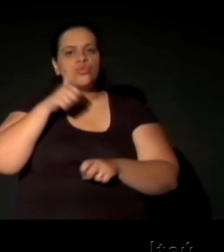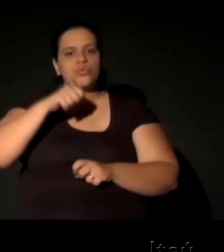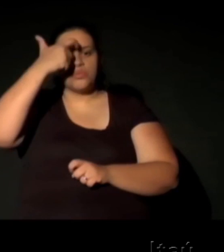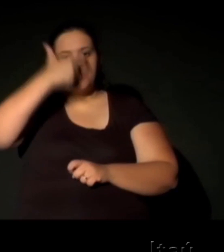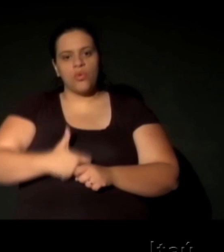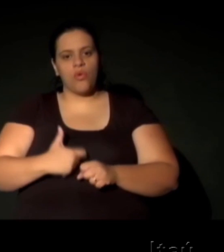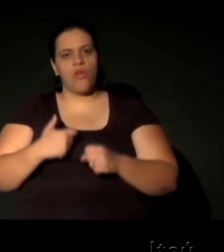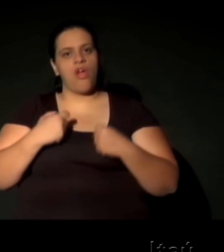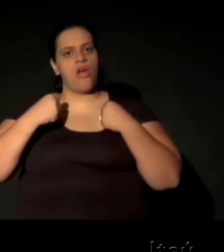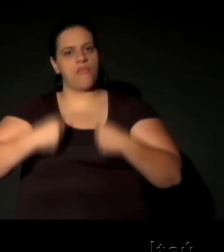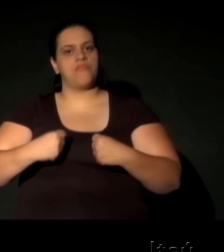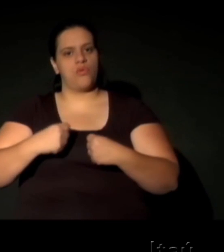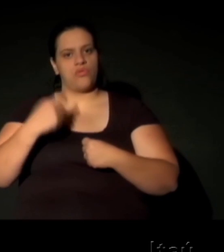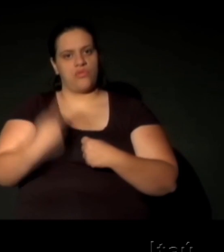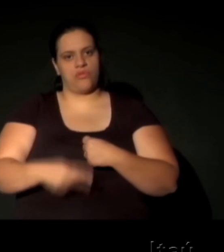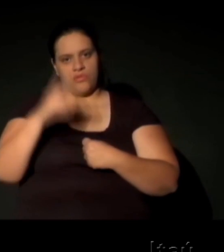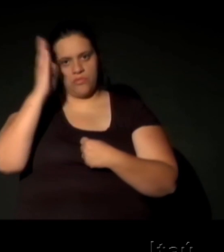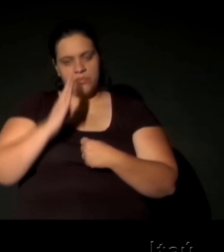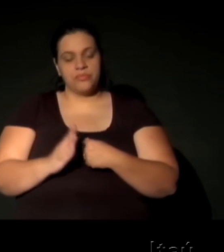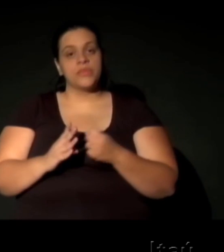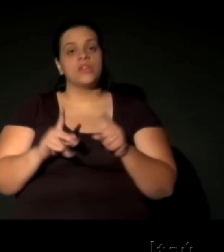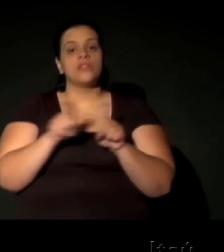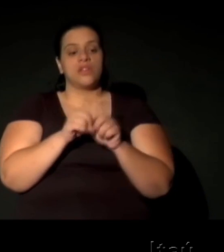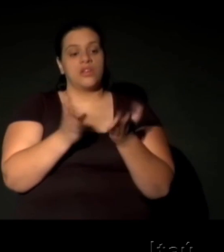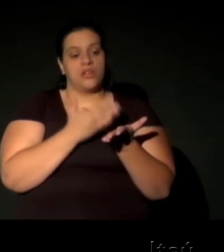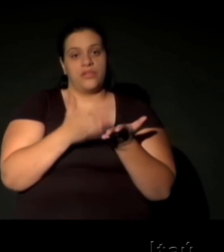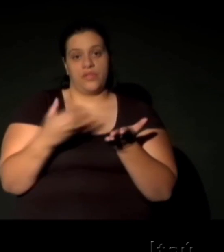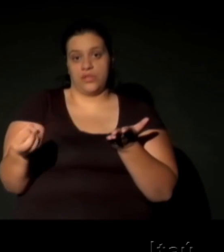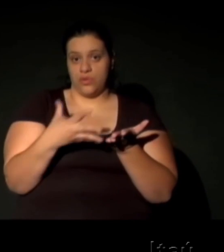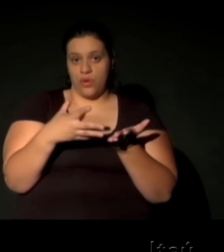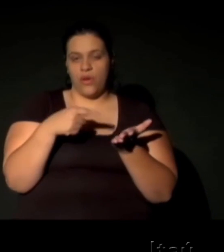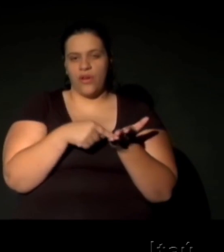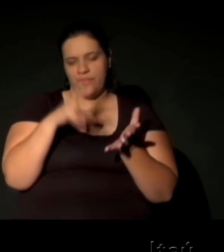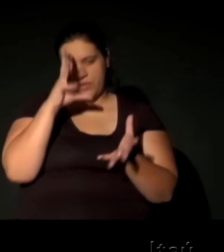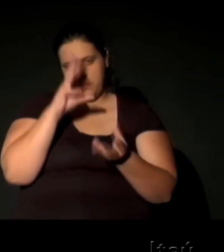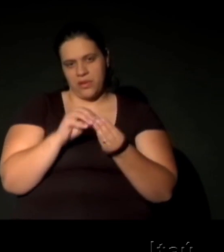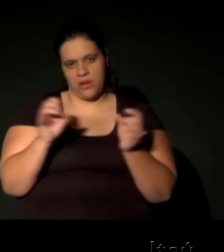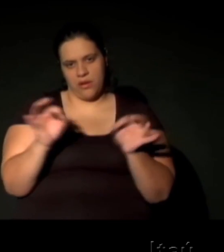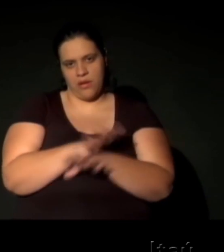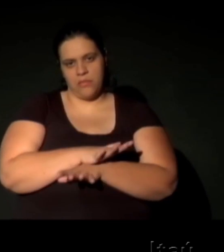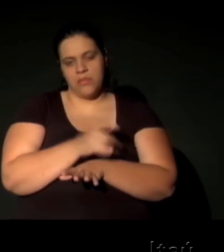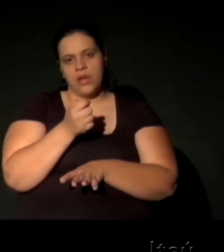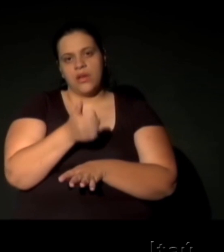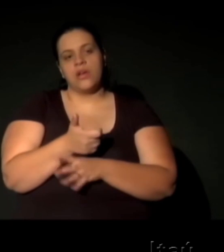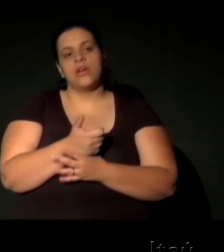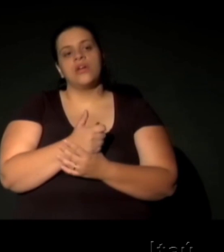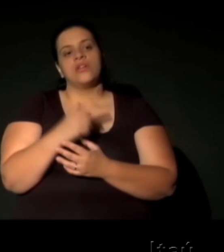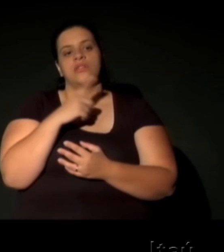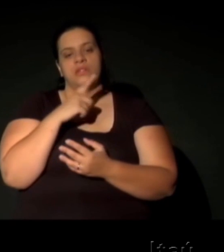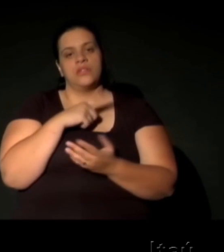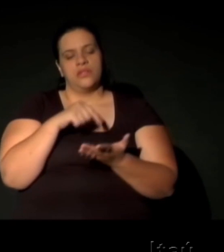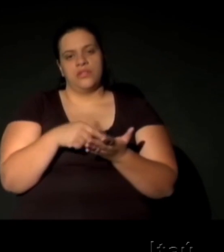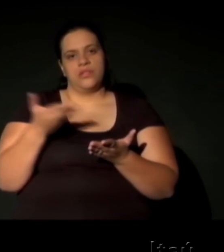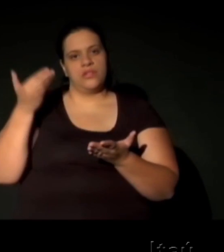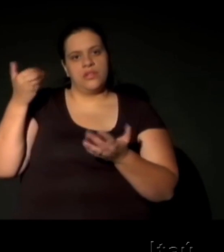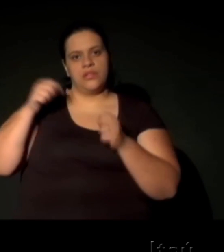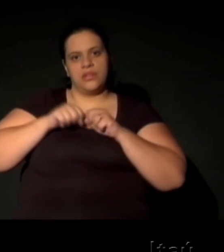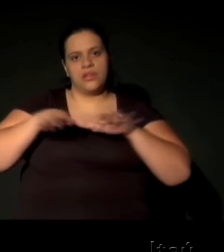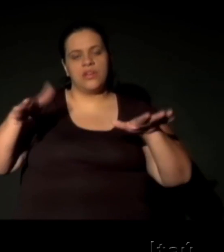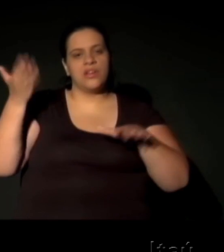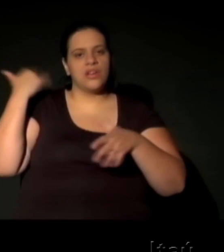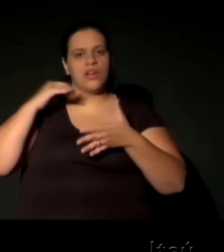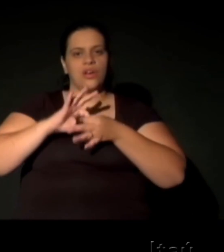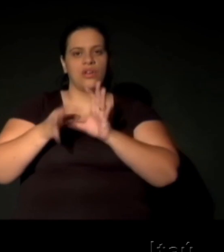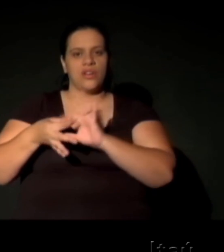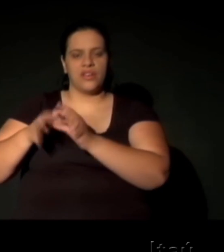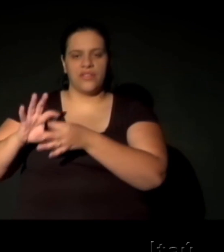eh eh no Brasil e aí tem uma revista nova para concluir que eh ela ela foi lançada na época das Olimpíadas